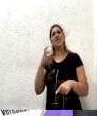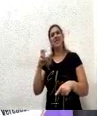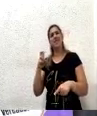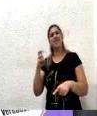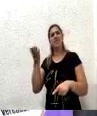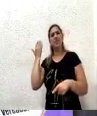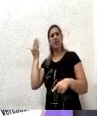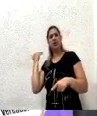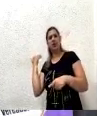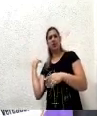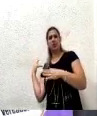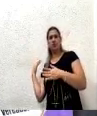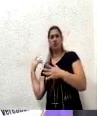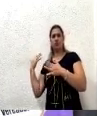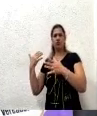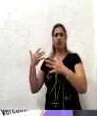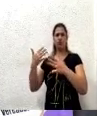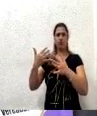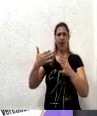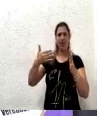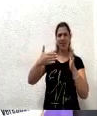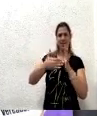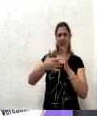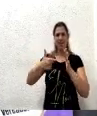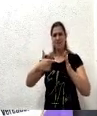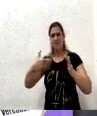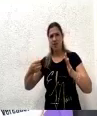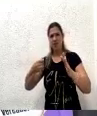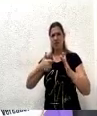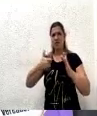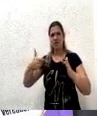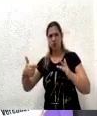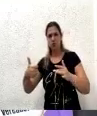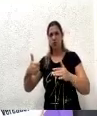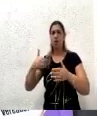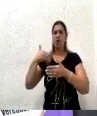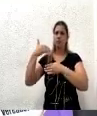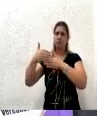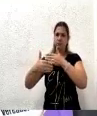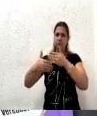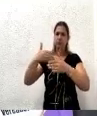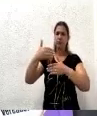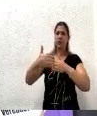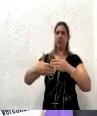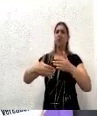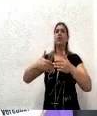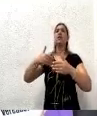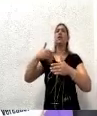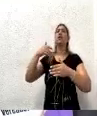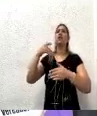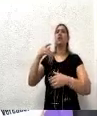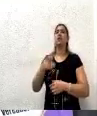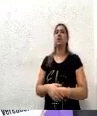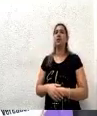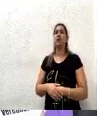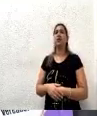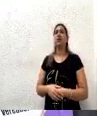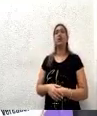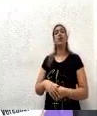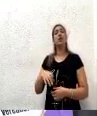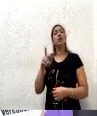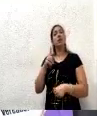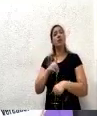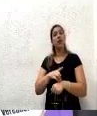600... 2020, 500, 2021, todo mundo em casa e foi picadinho lá pelo bichinho,